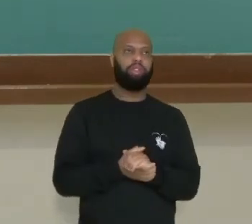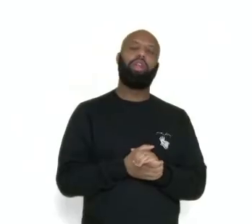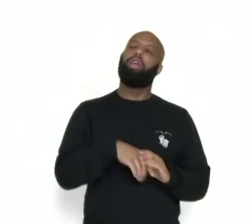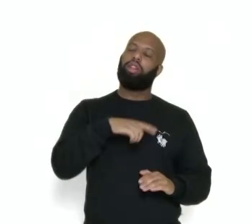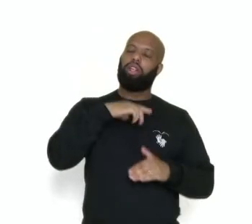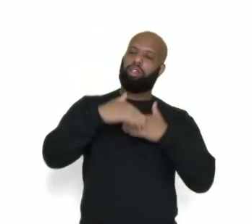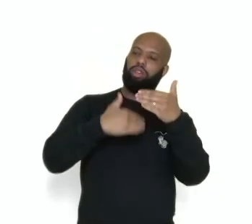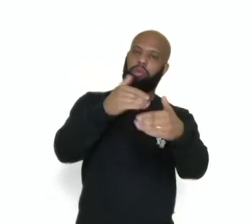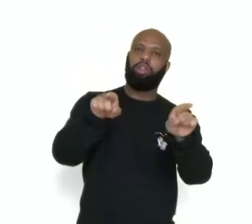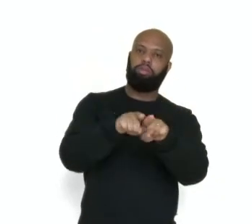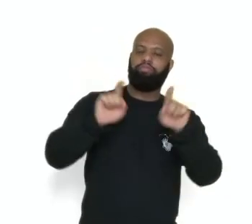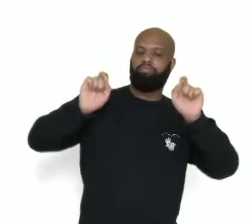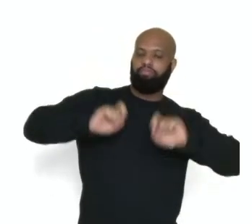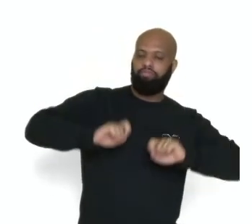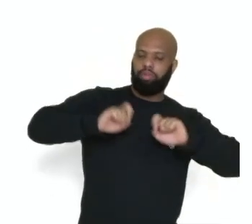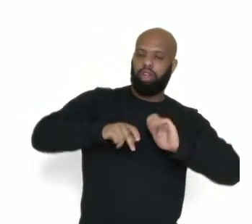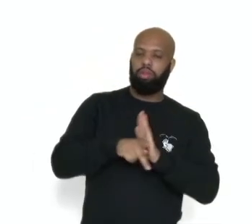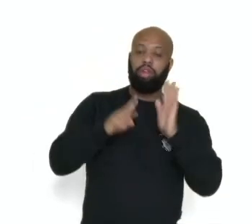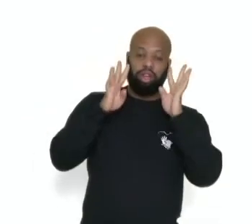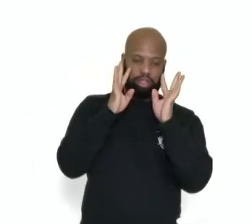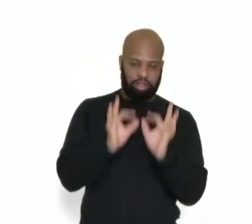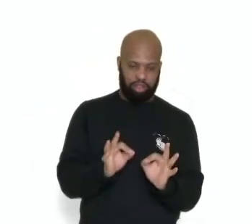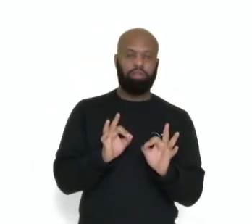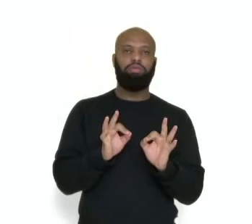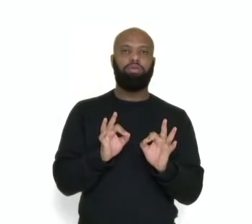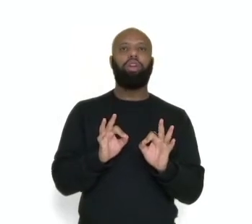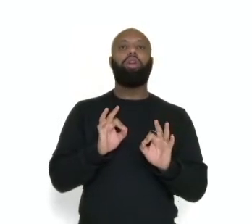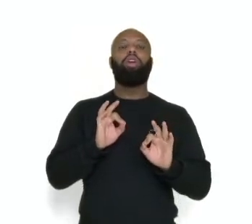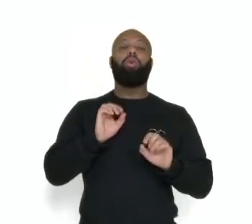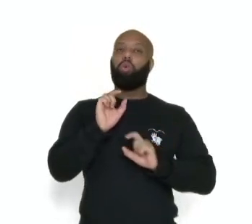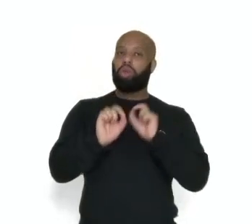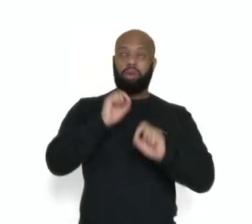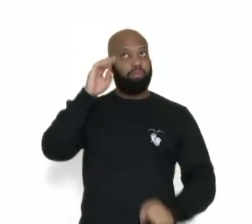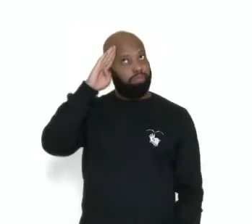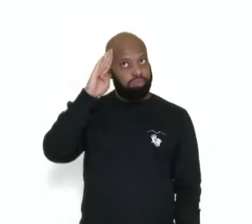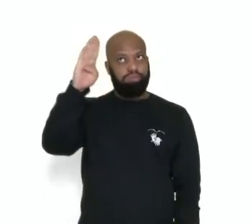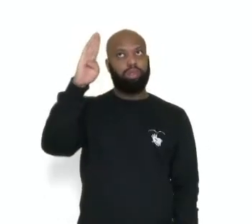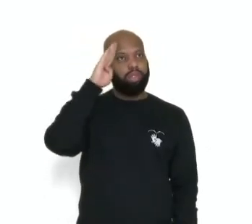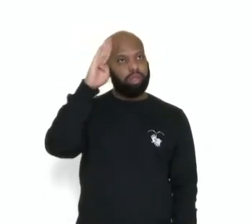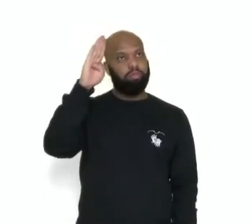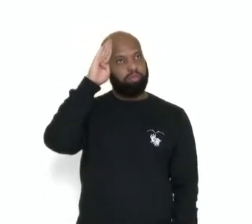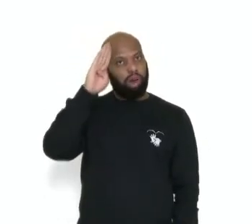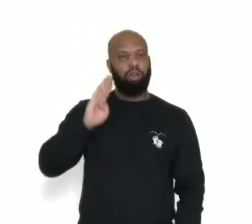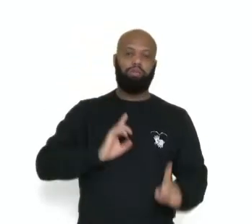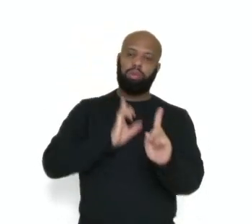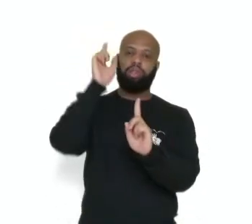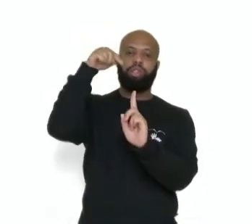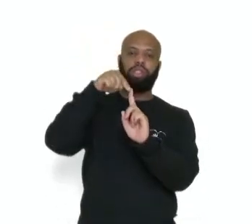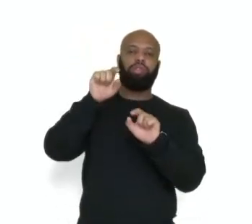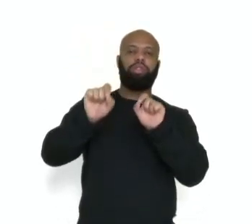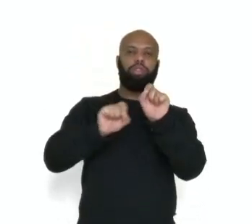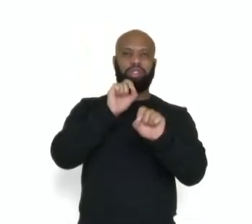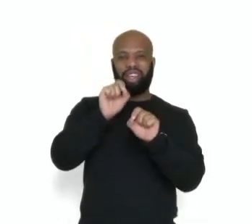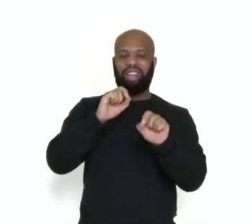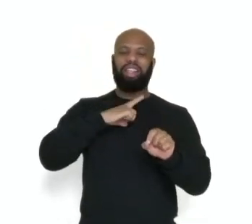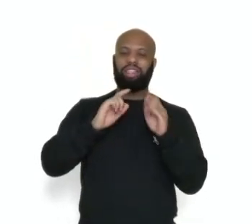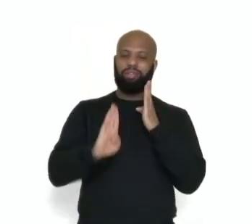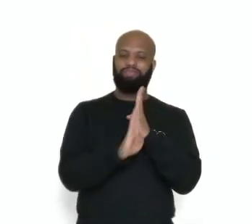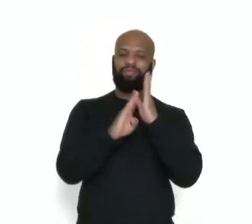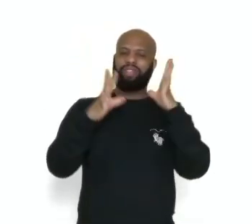desenvolve então a capacidade de atenção que é um dos principais objetos né tendo que identificar cada